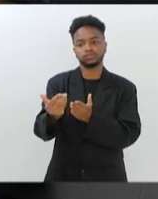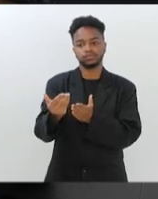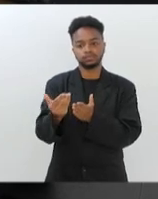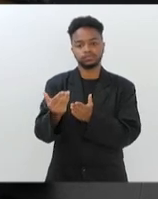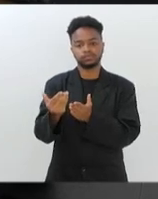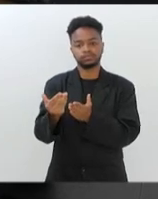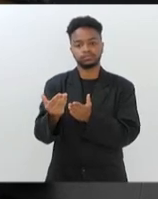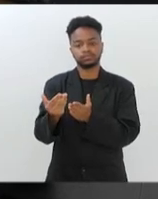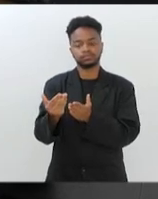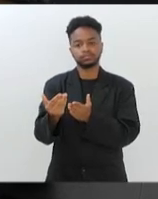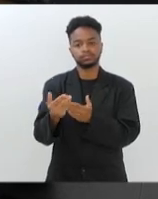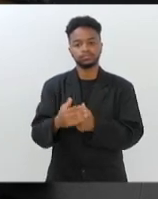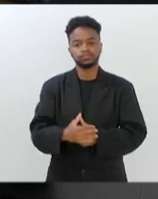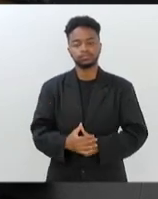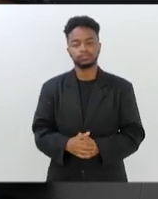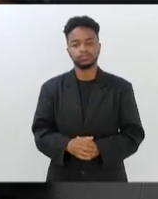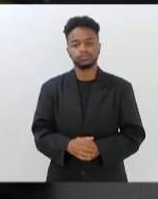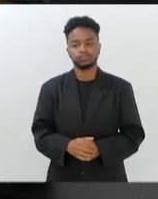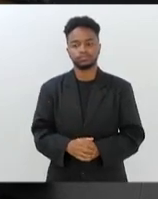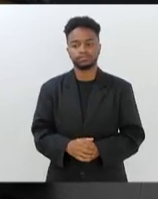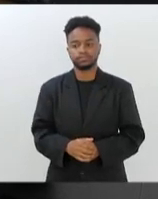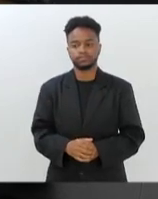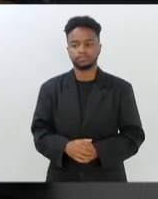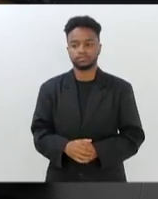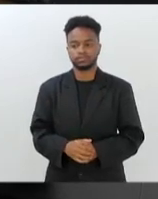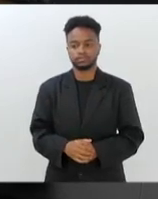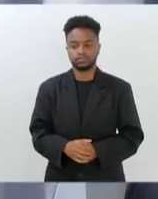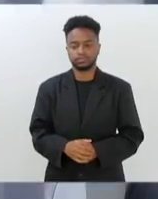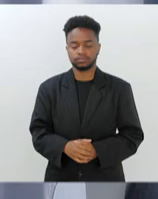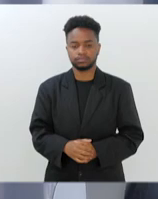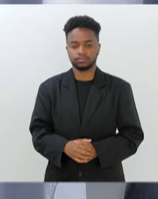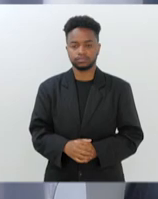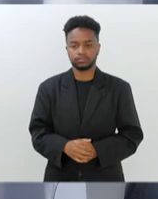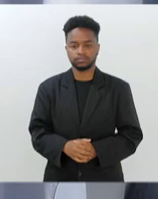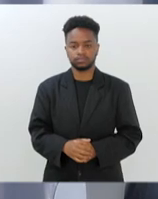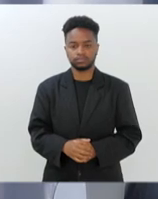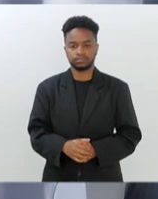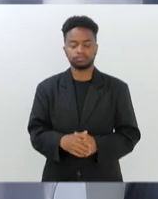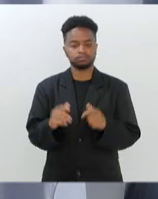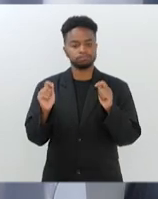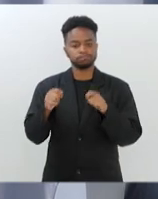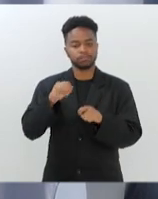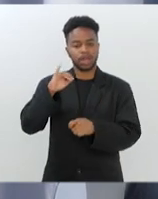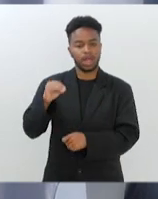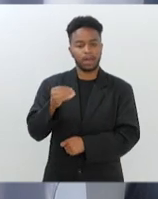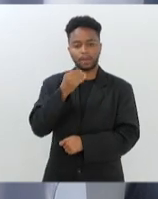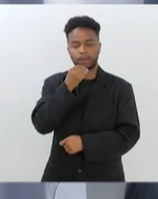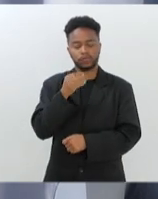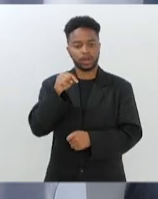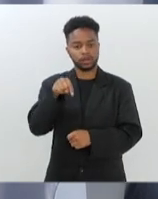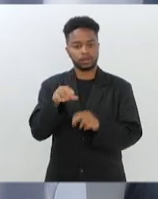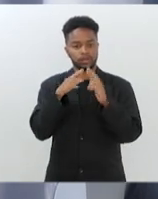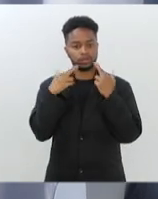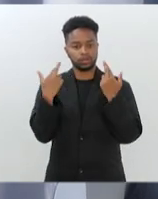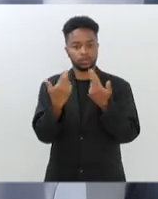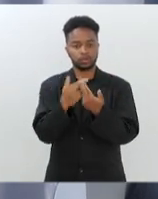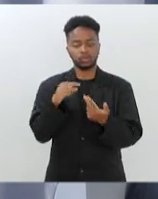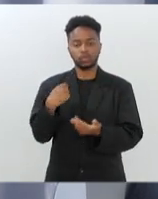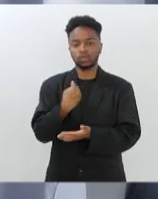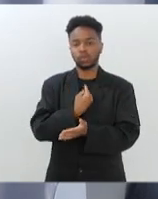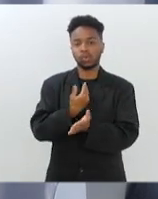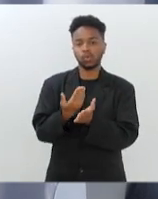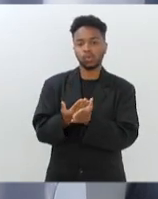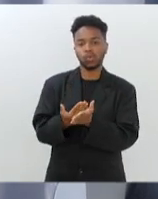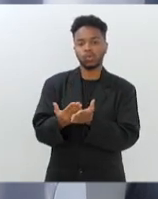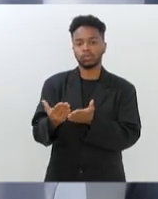dinâmica para que essa sessão seja bem proveitosa nós vamos